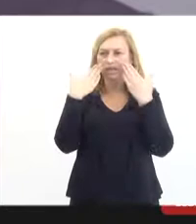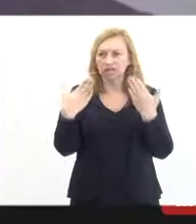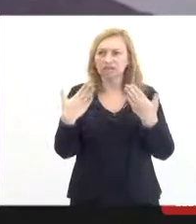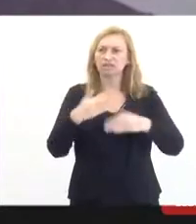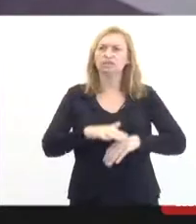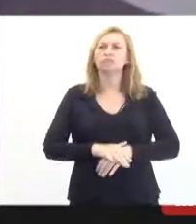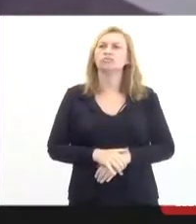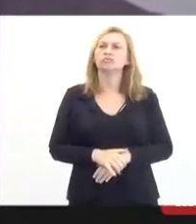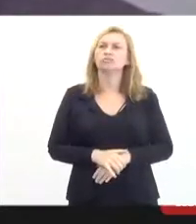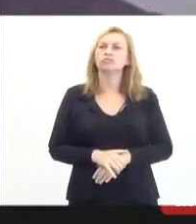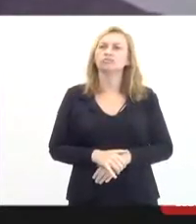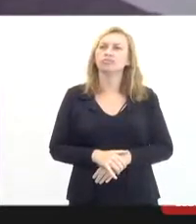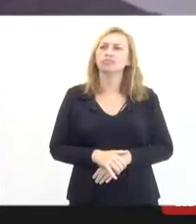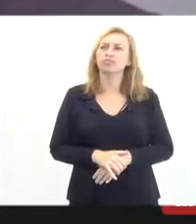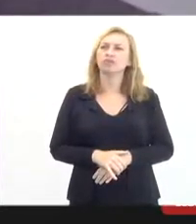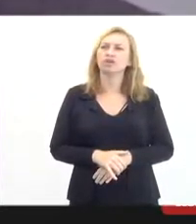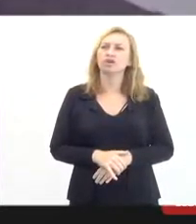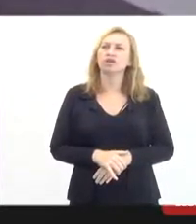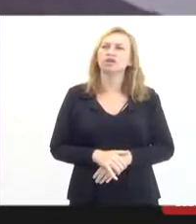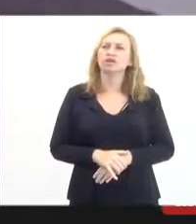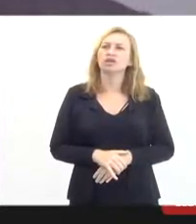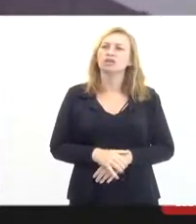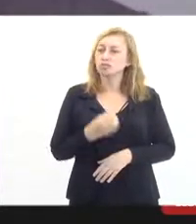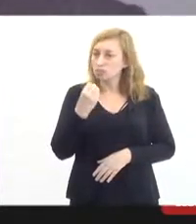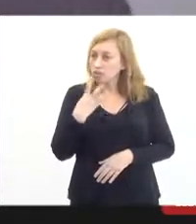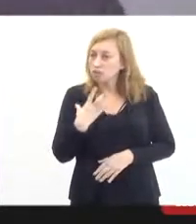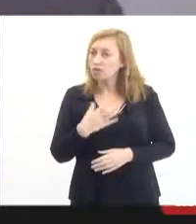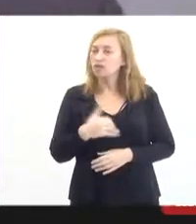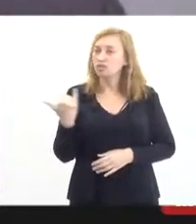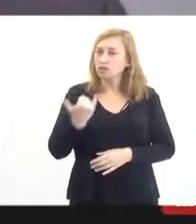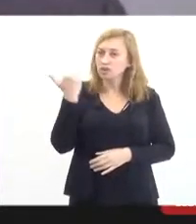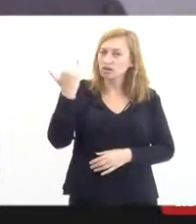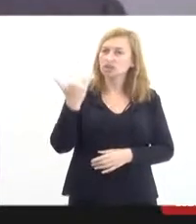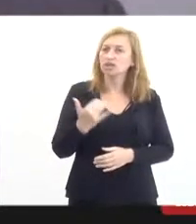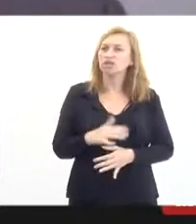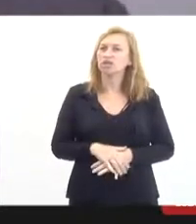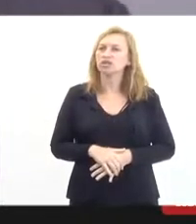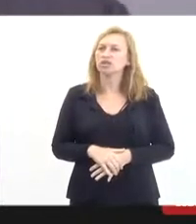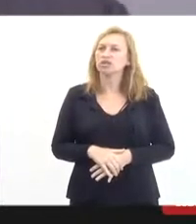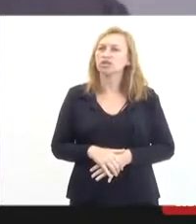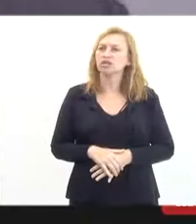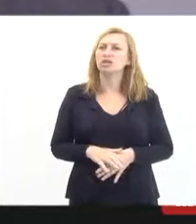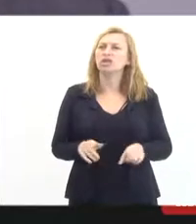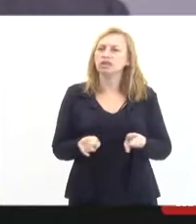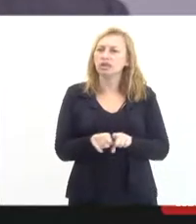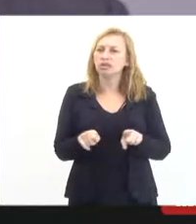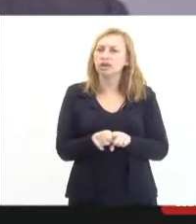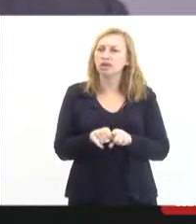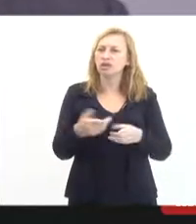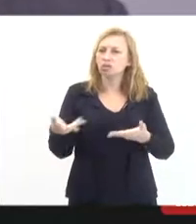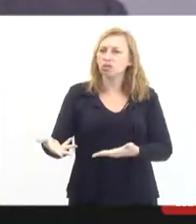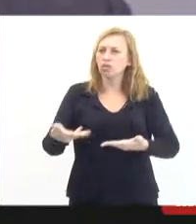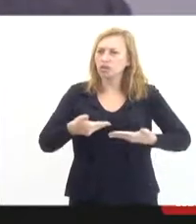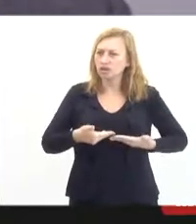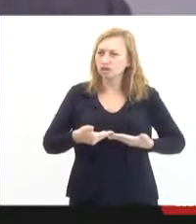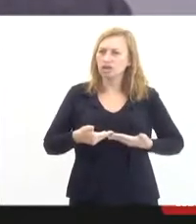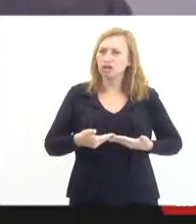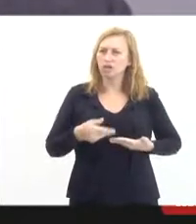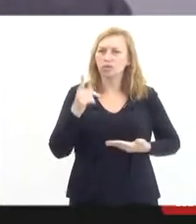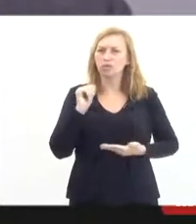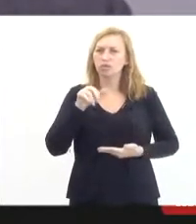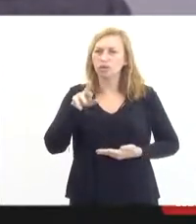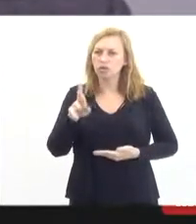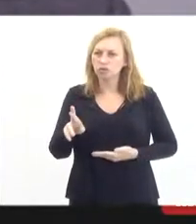apresentação introdutória. Eu fiz questão também de convidar o